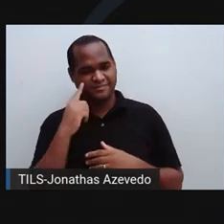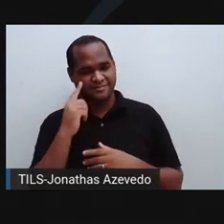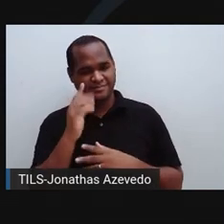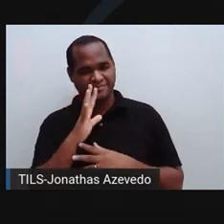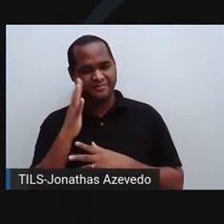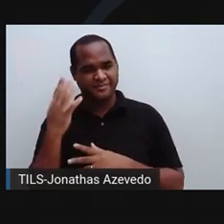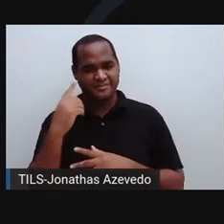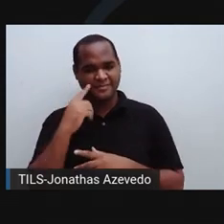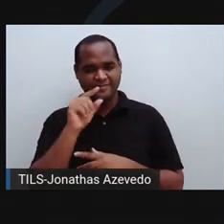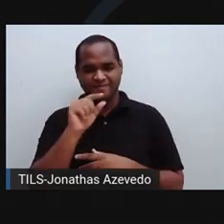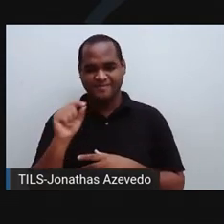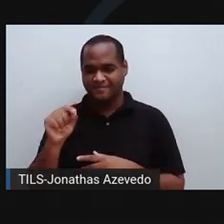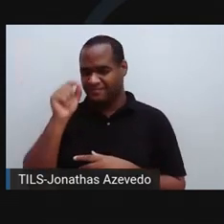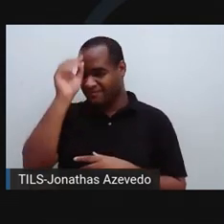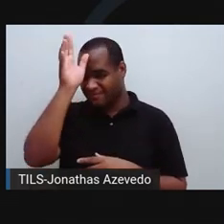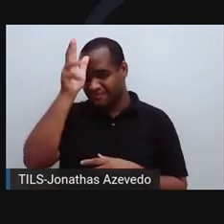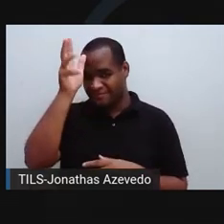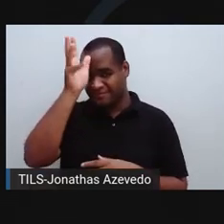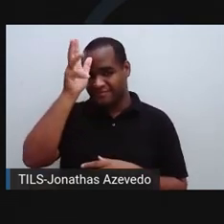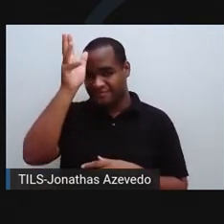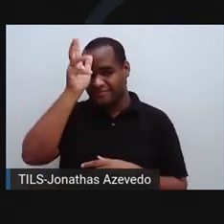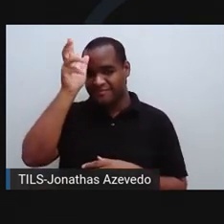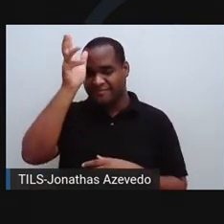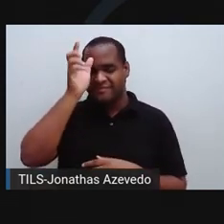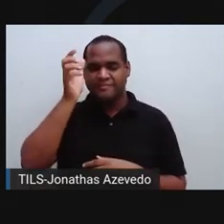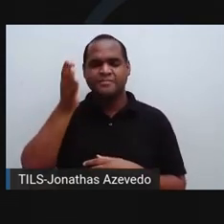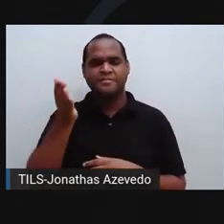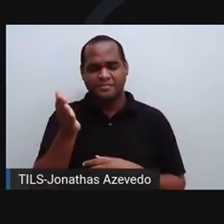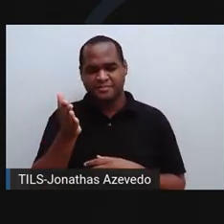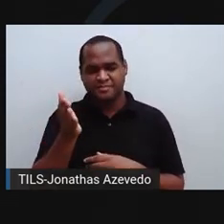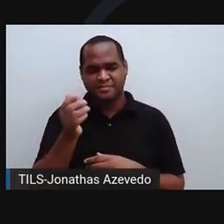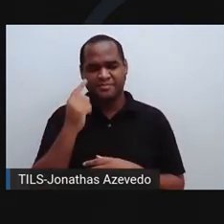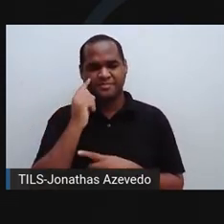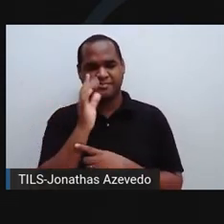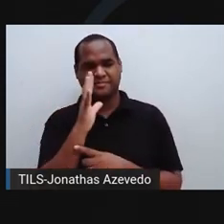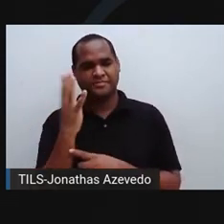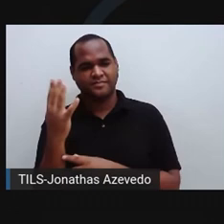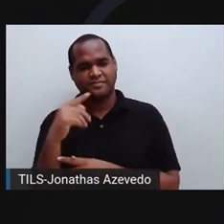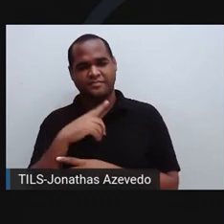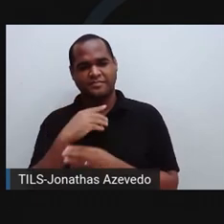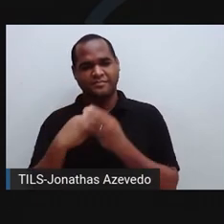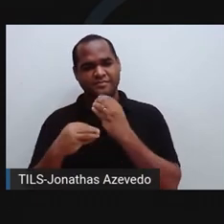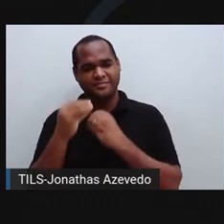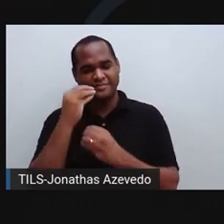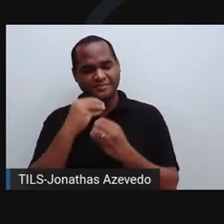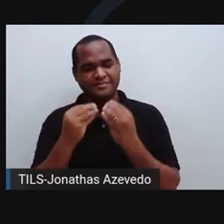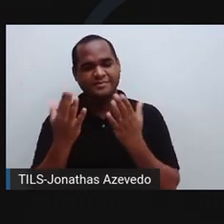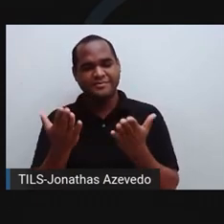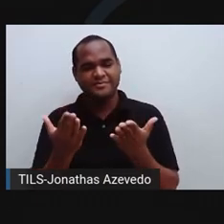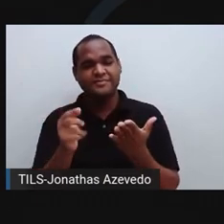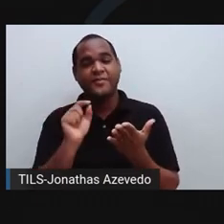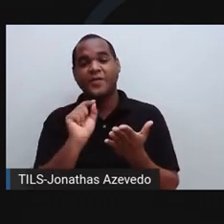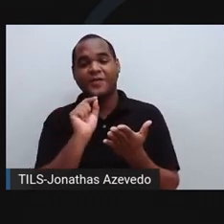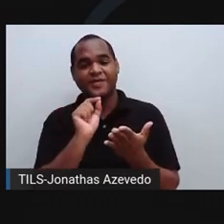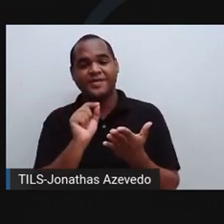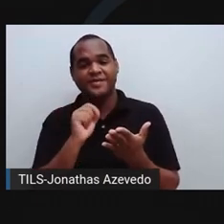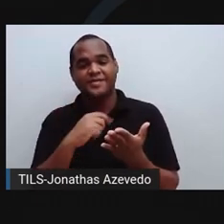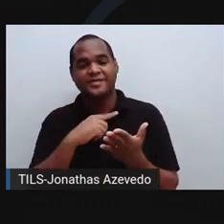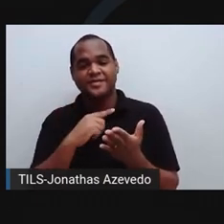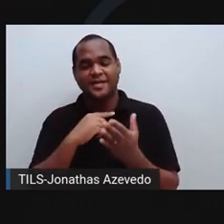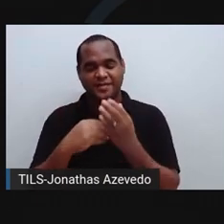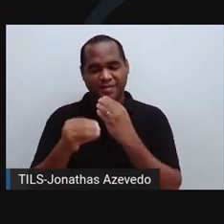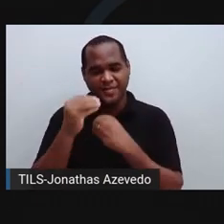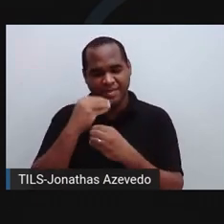para a galinha, correto? Está vendo aí? Essa planta, ela é só alimento da galinha? Não. Olha que ela está sendo alimento também